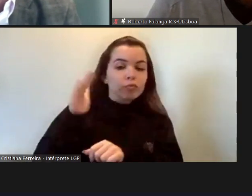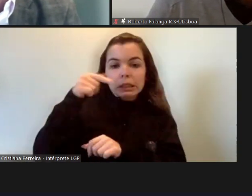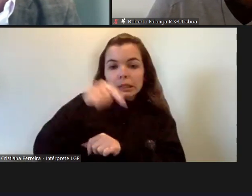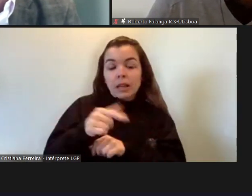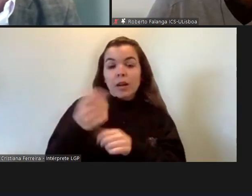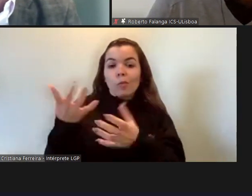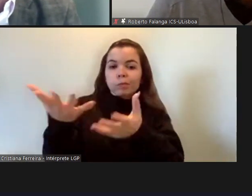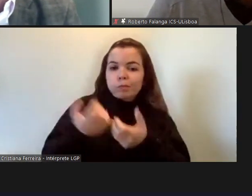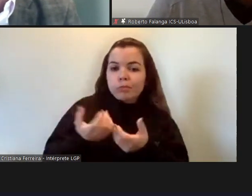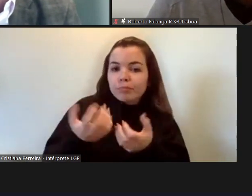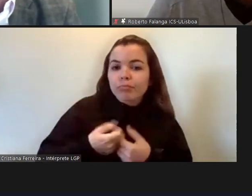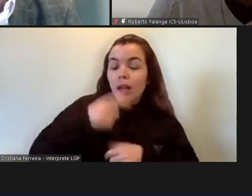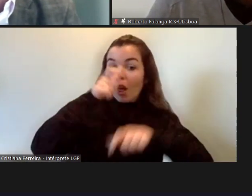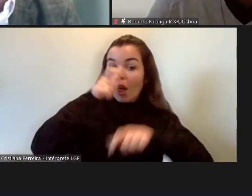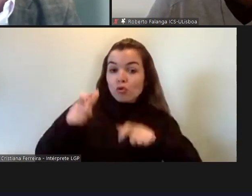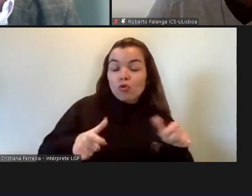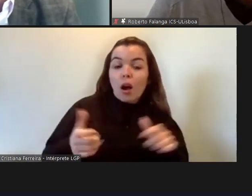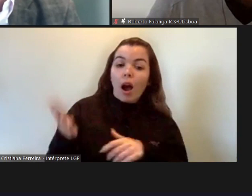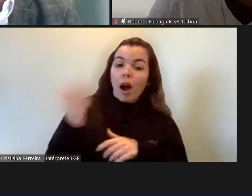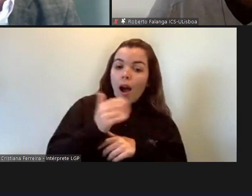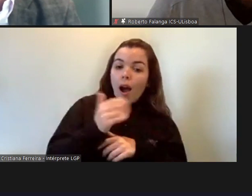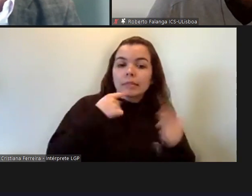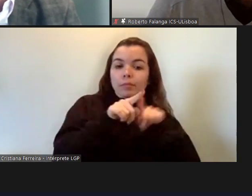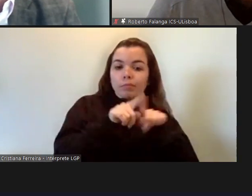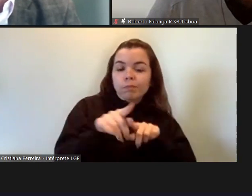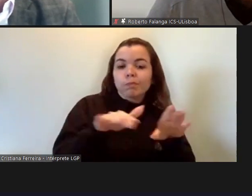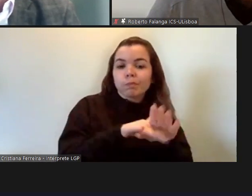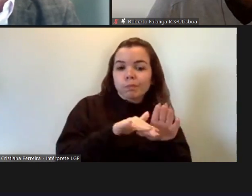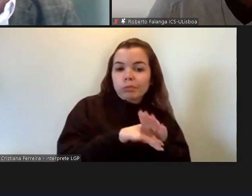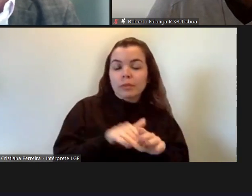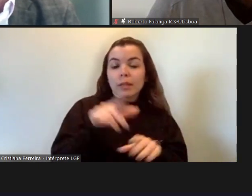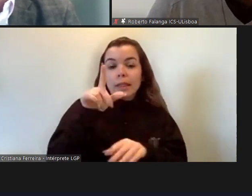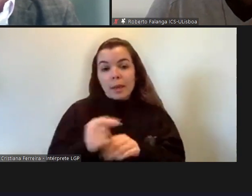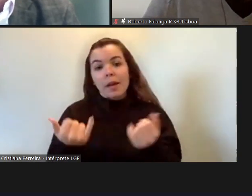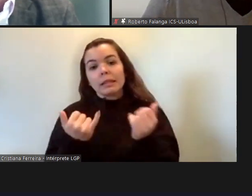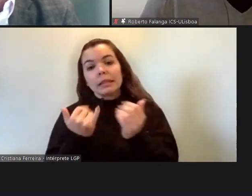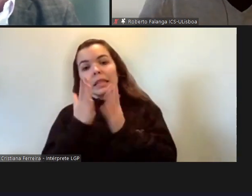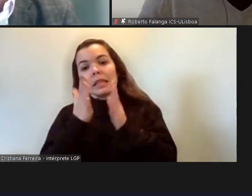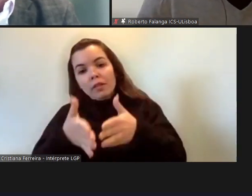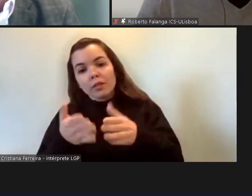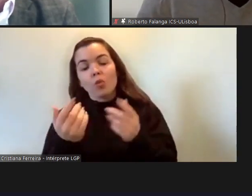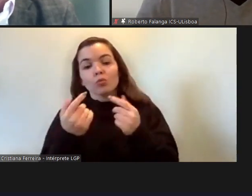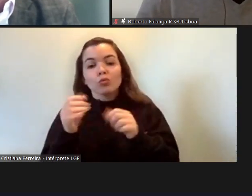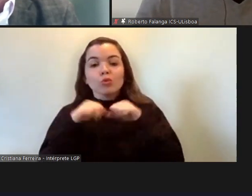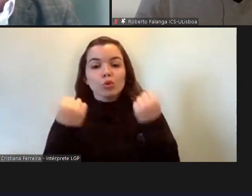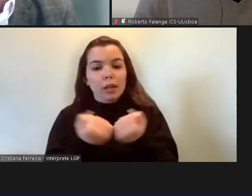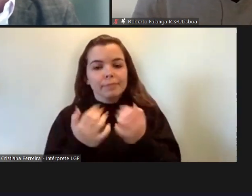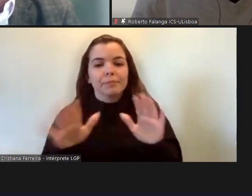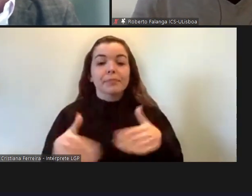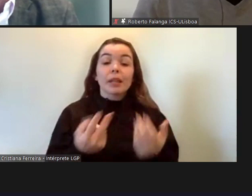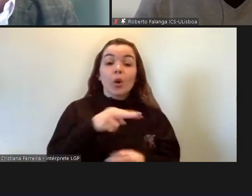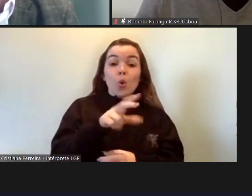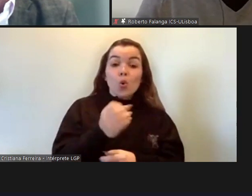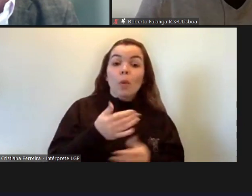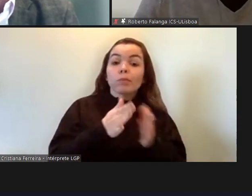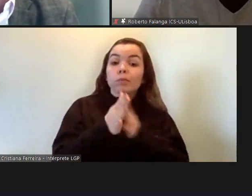pessoas para a política e para a intervenção social. Nuno, eu já agora gostaria de aproveitar uma